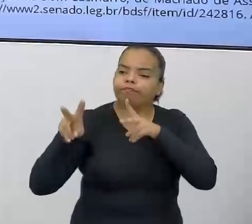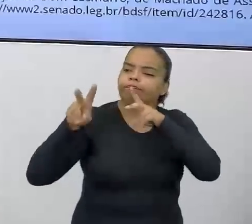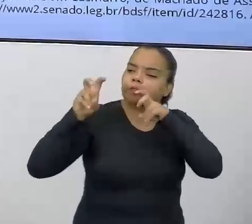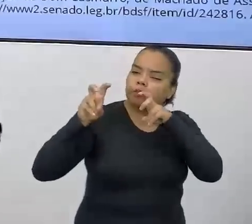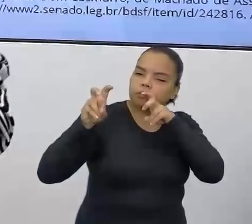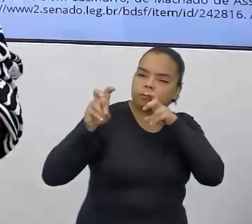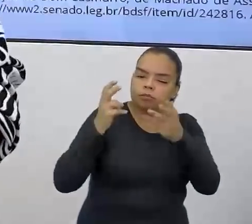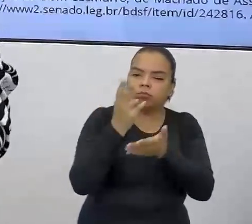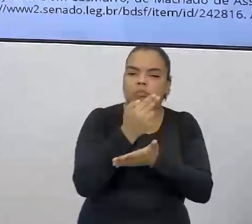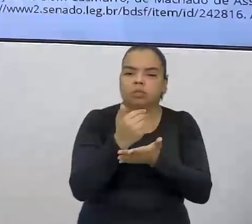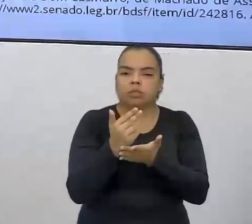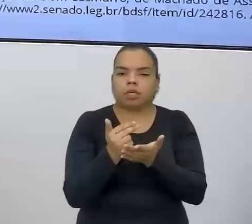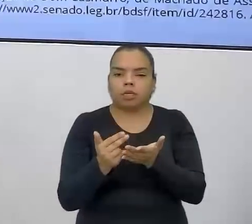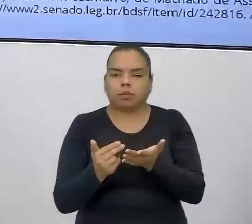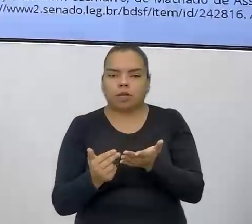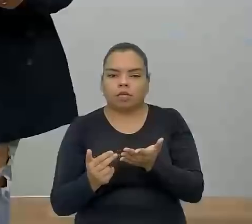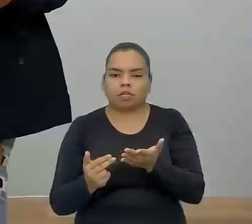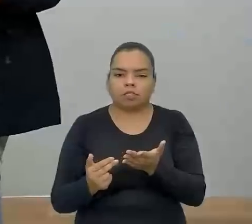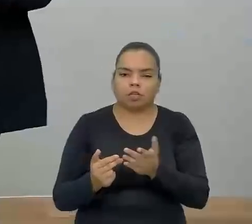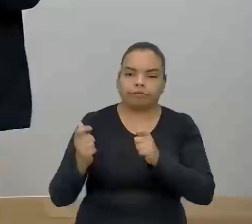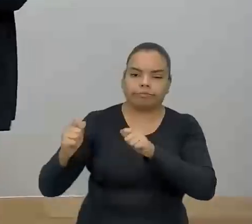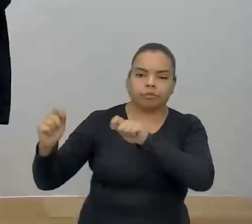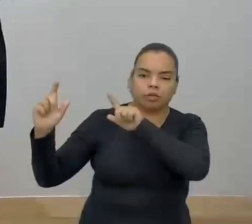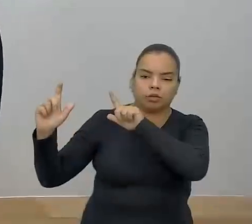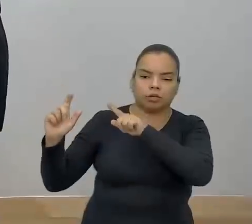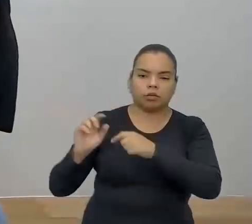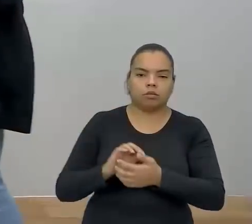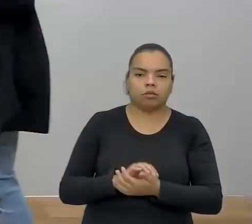nessa imagem. Então, Débora, coloca para a gente.